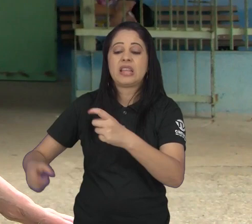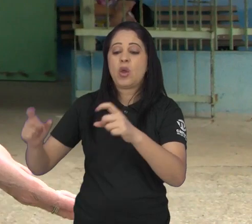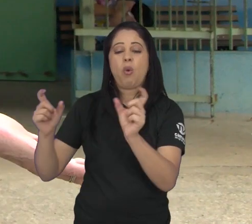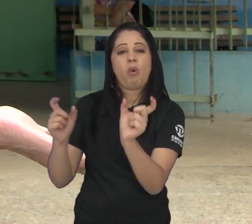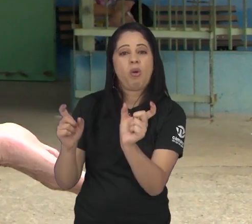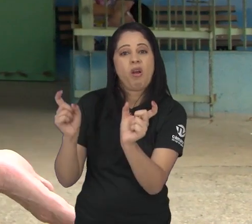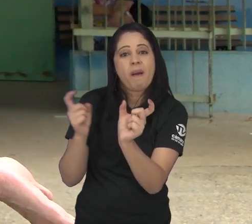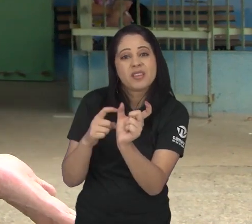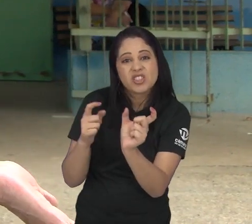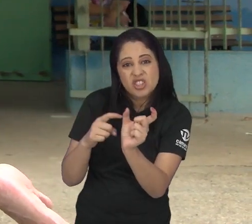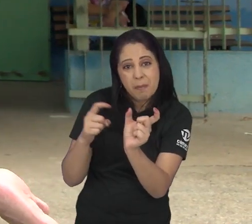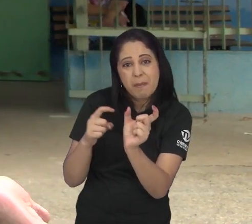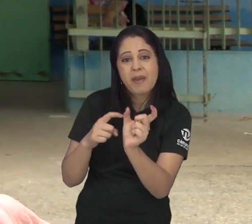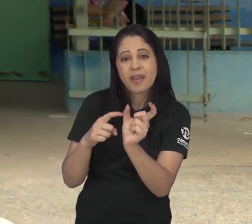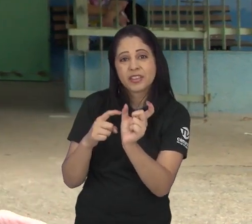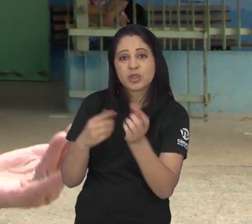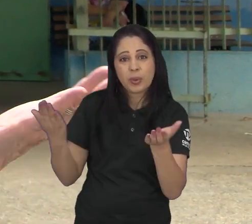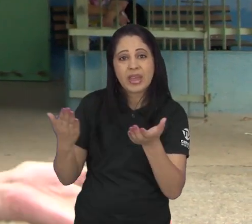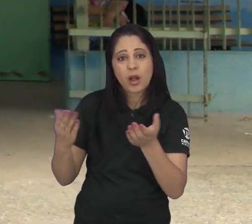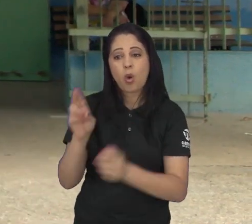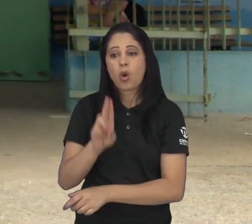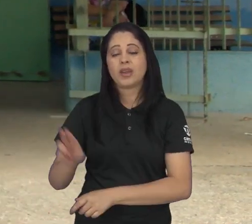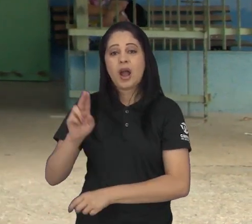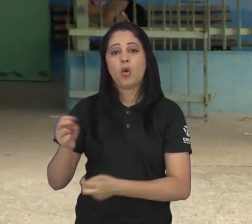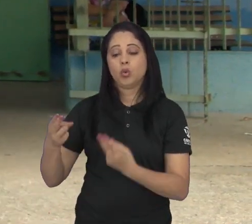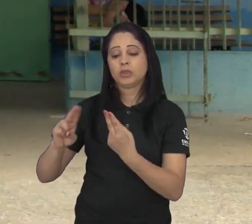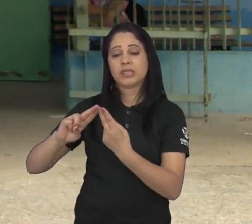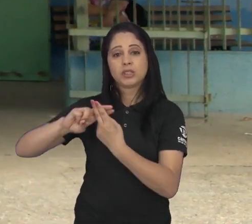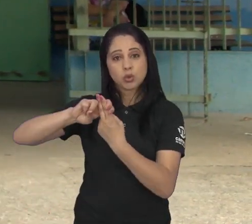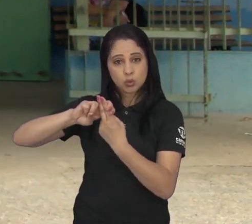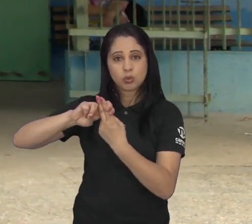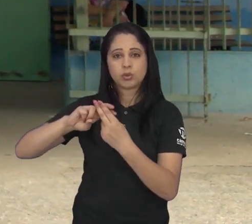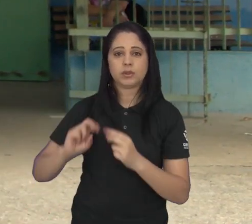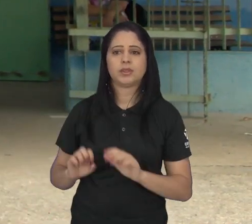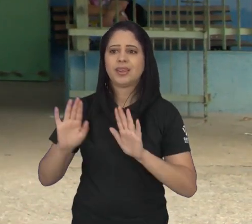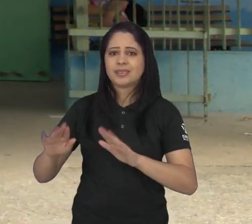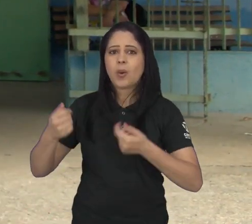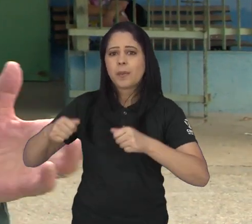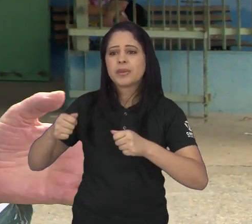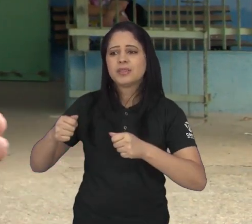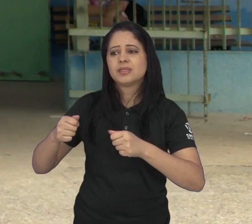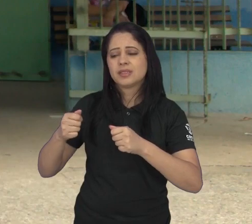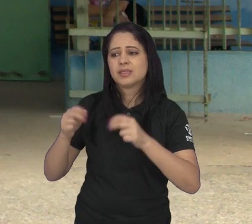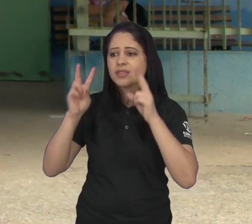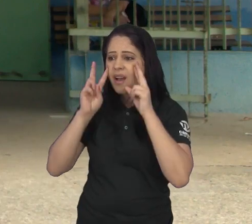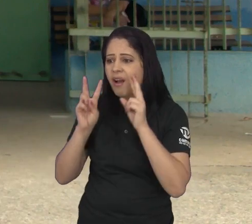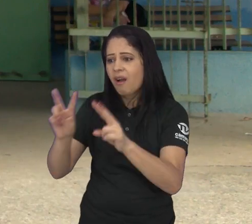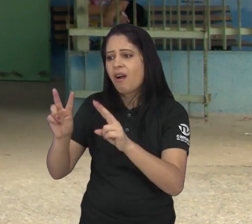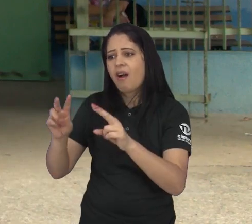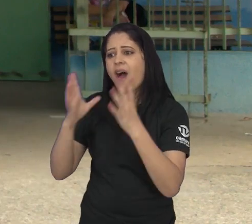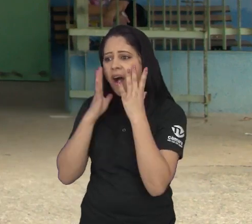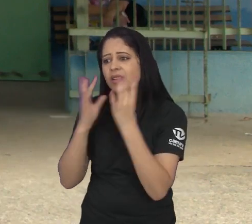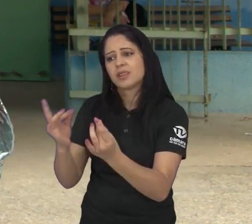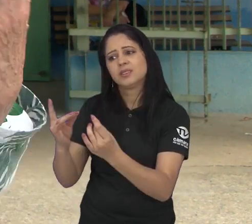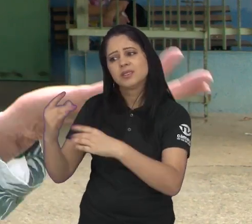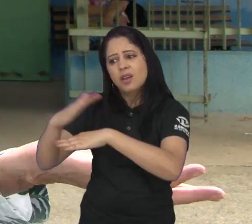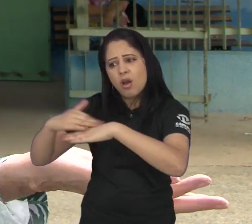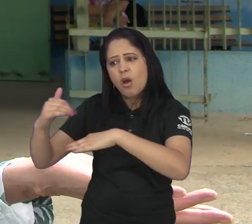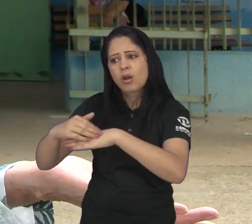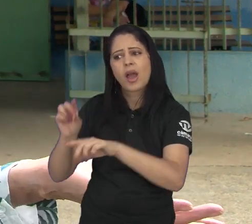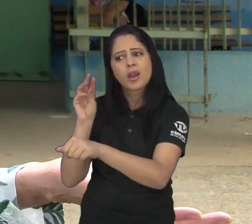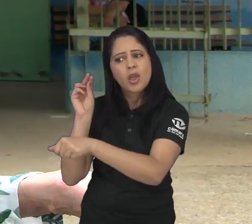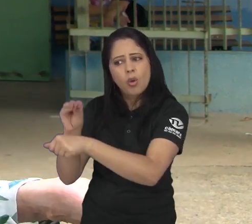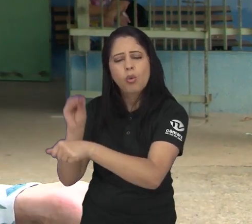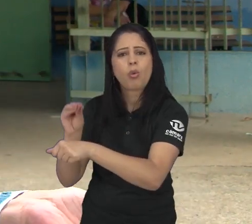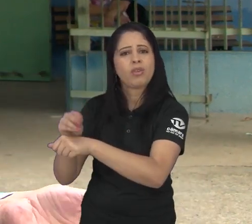e tá tá vindo para a feira do SUS então Prefeito olha o que o carimbo essa população que tá precisando muito não